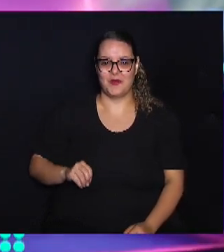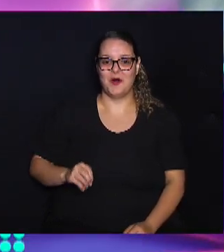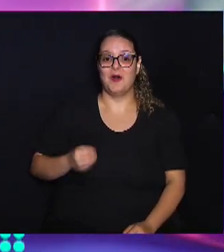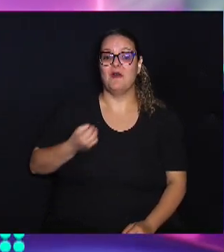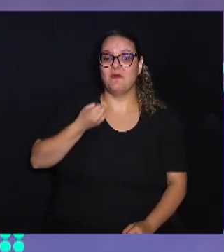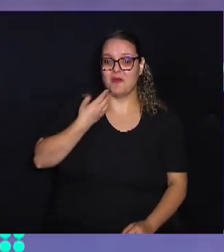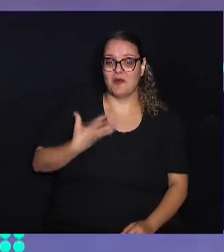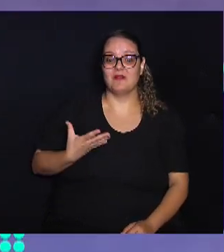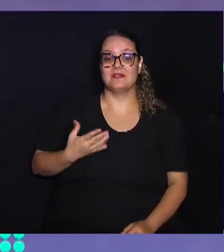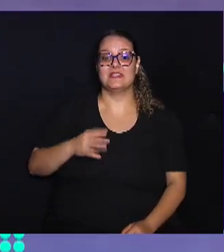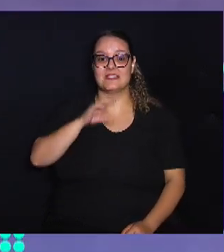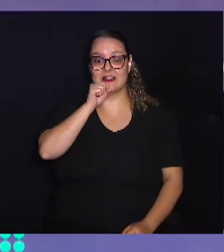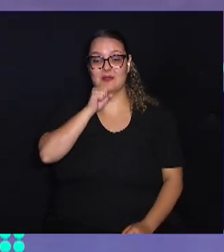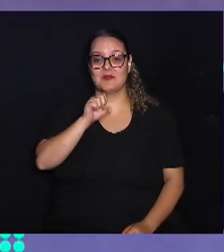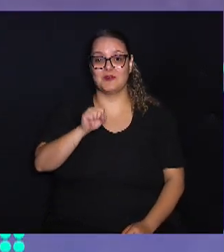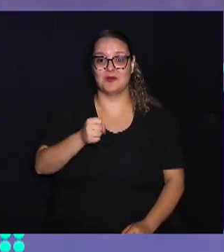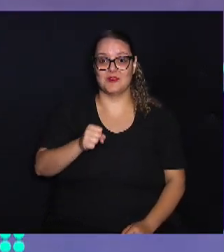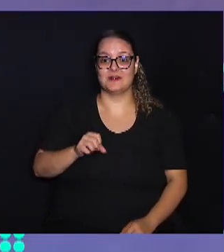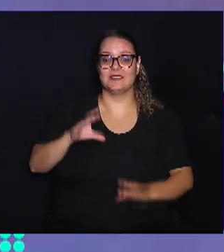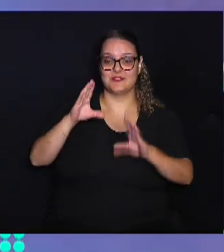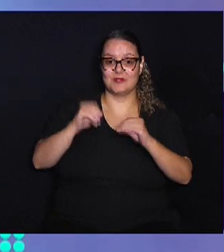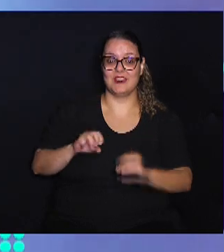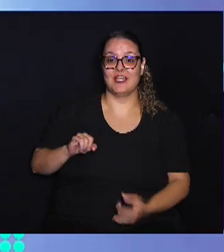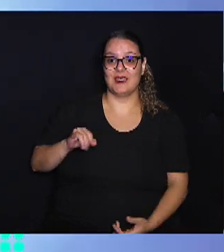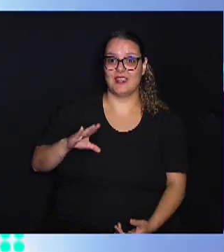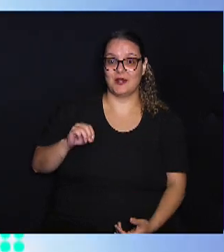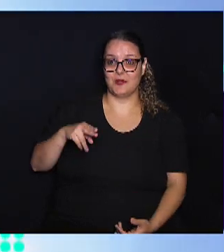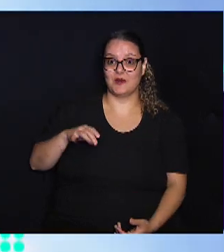noite. Ingressos pelo icones.com.br.